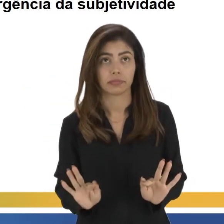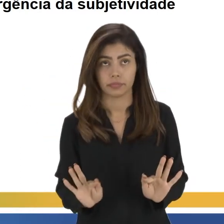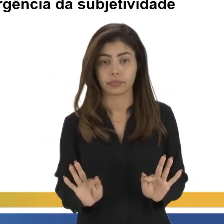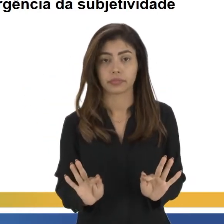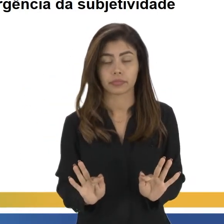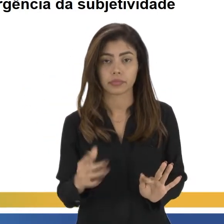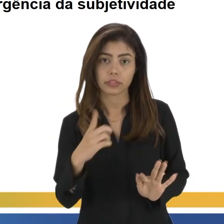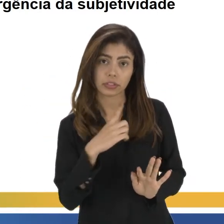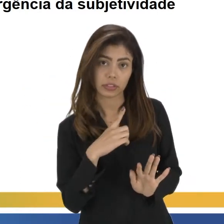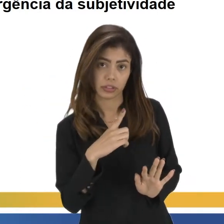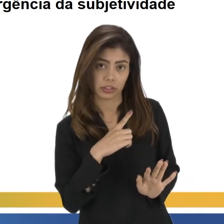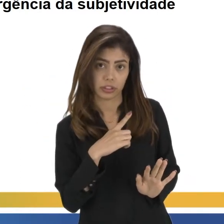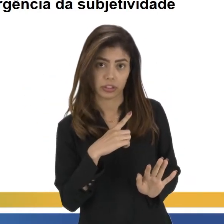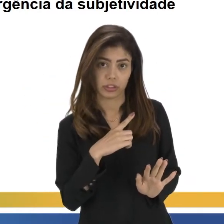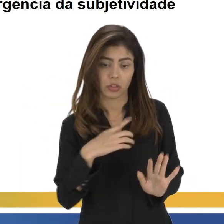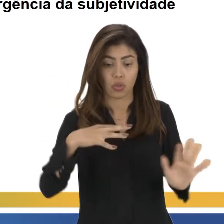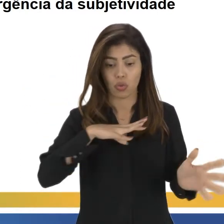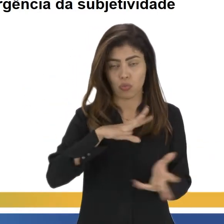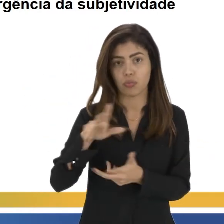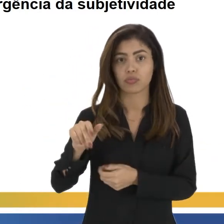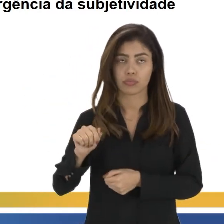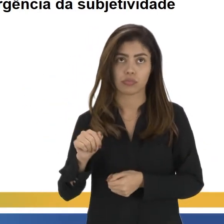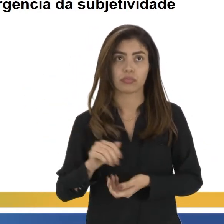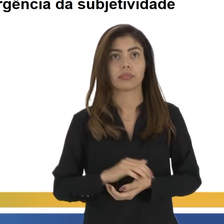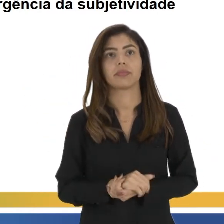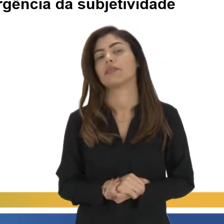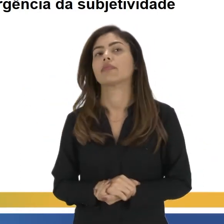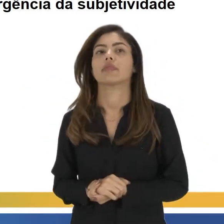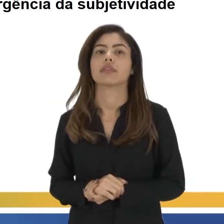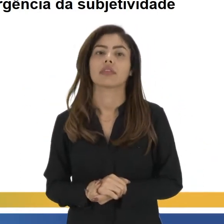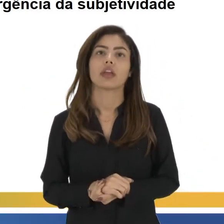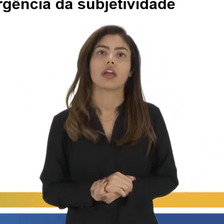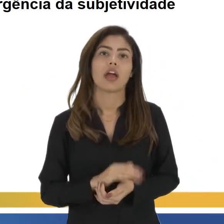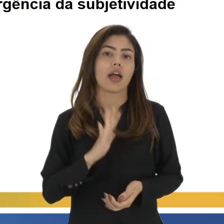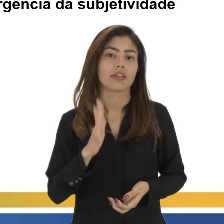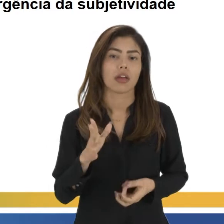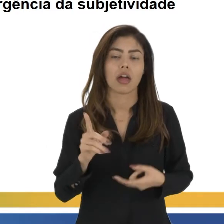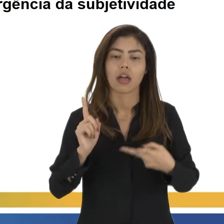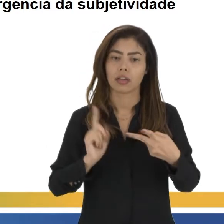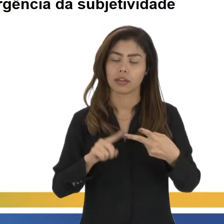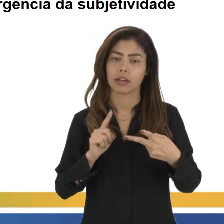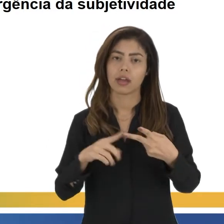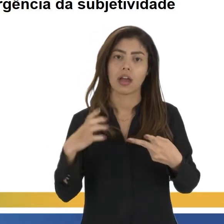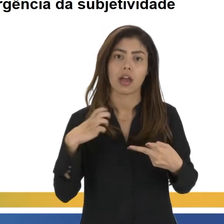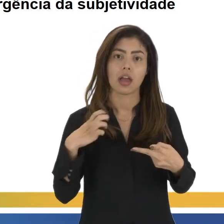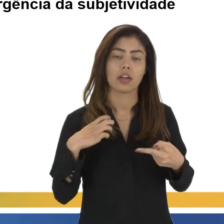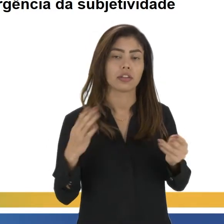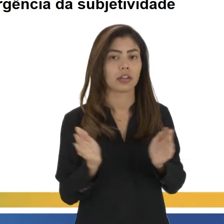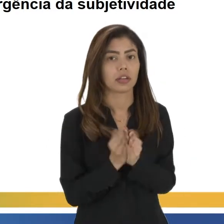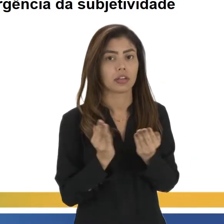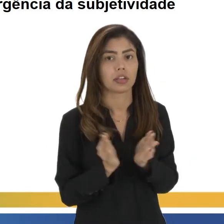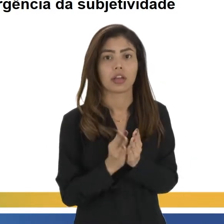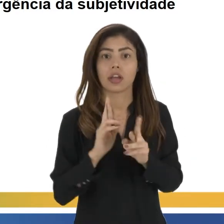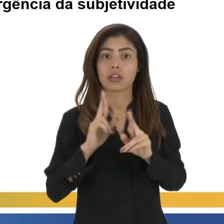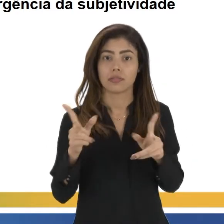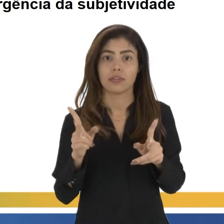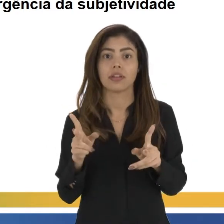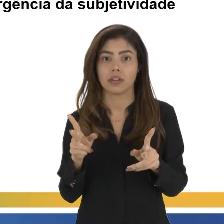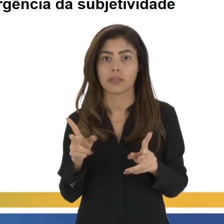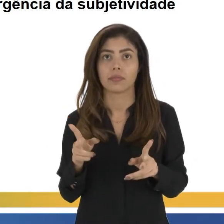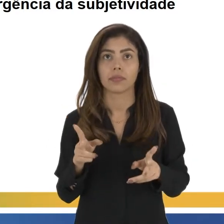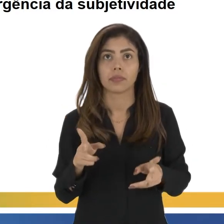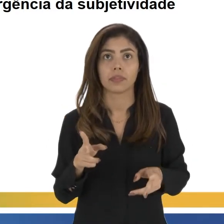que reside nesse mundo. Enquanto que na ética cristã, a abordagem é diferente,